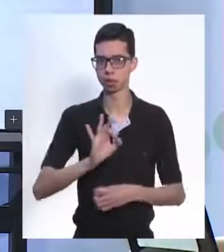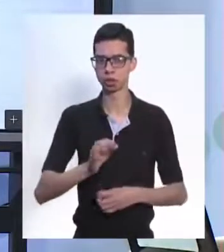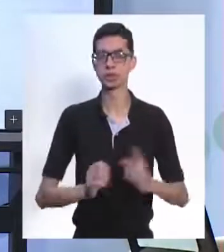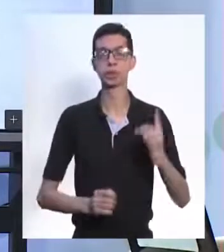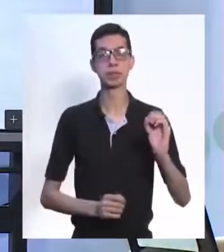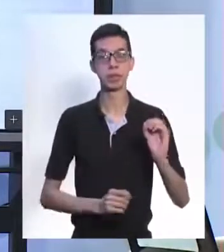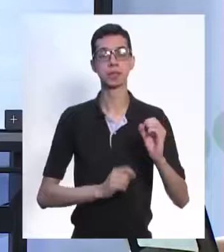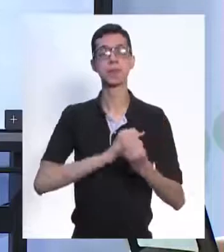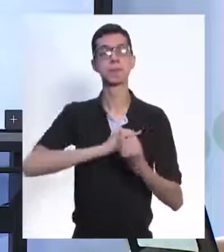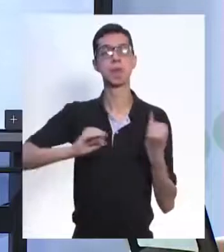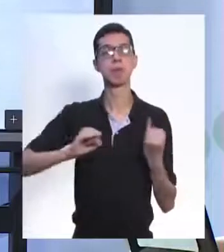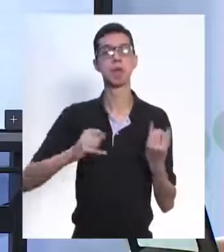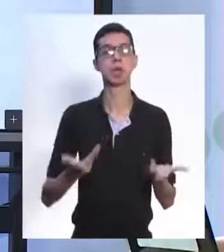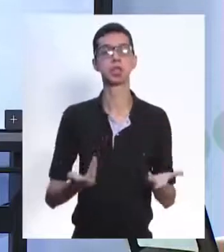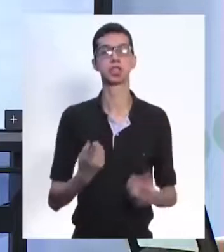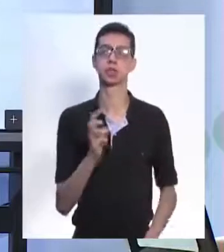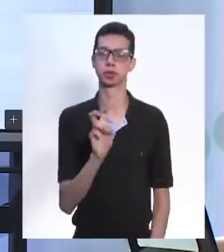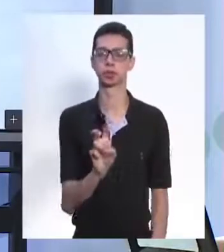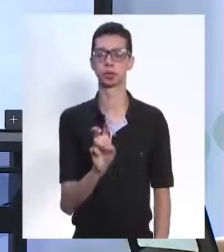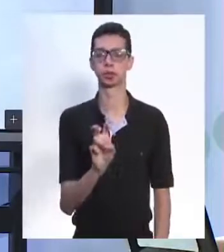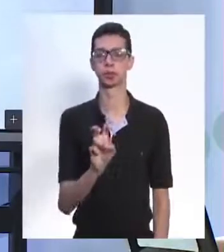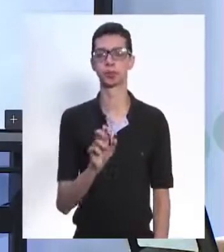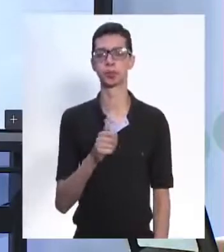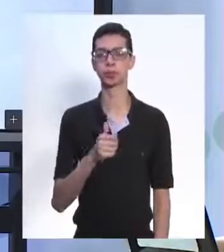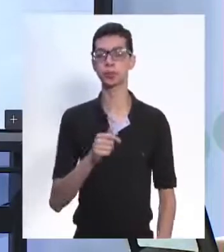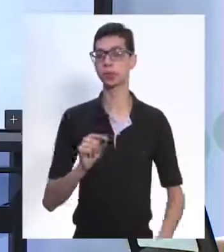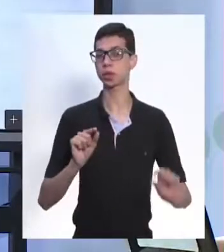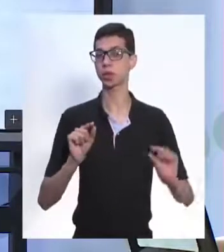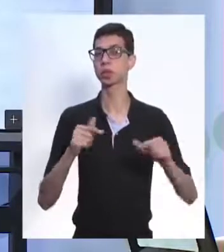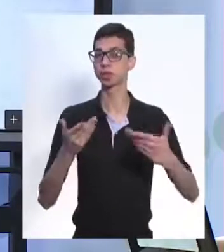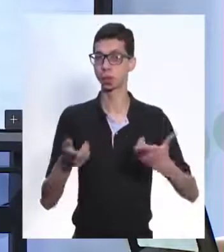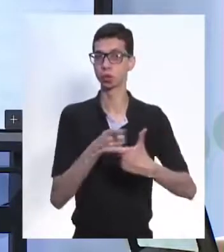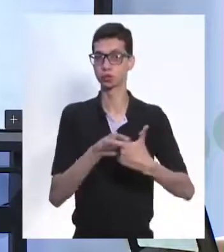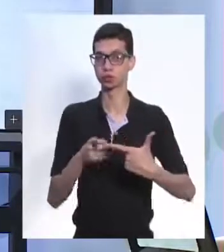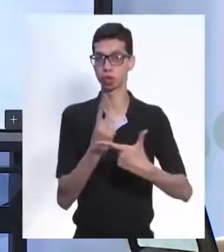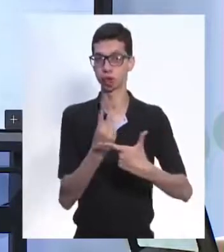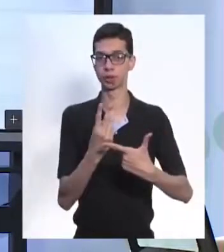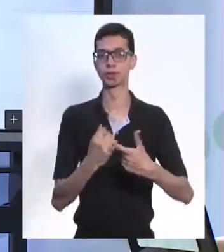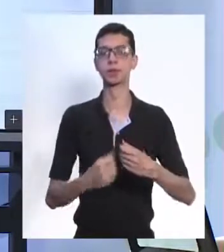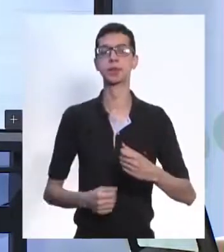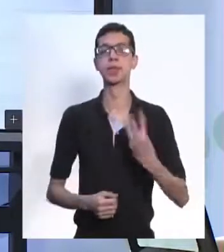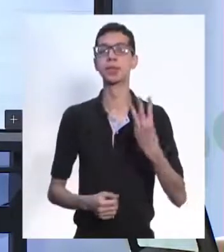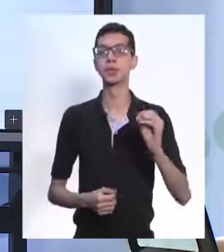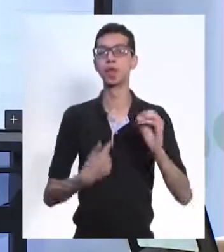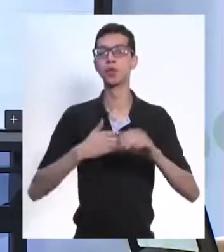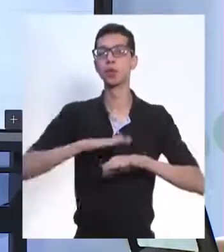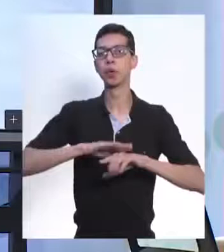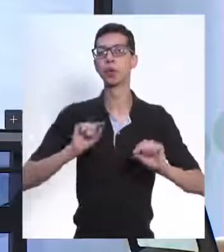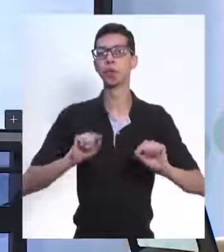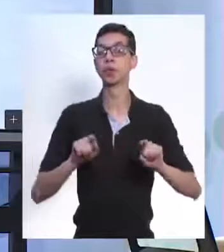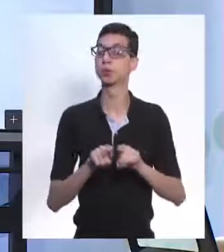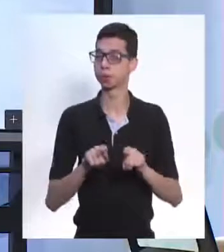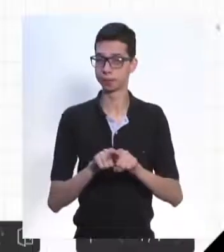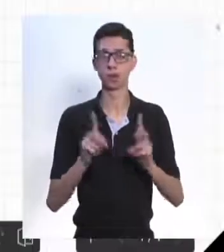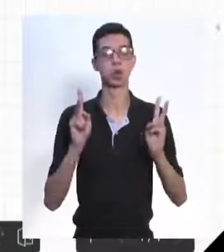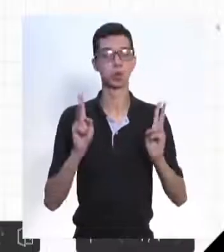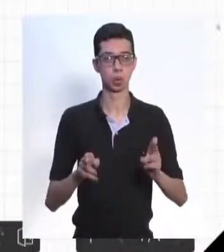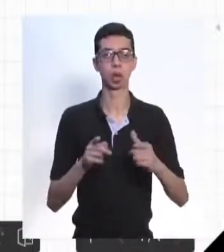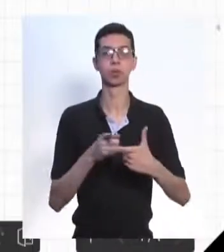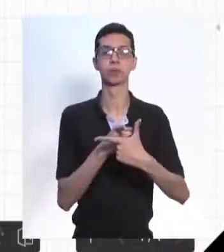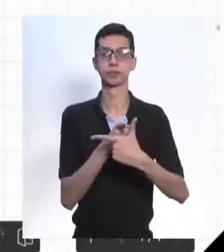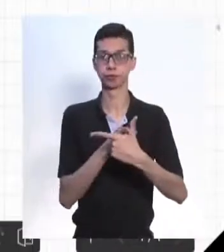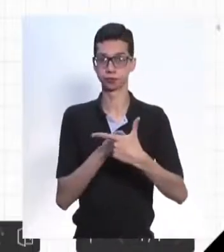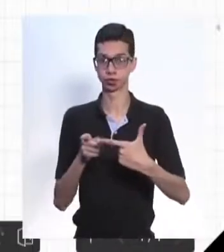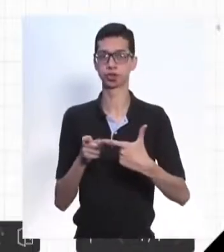por 2. O que eu tenho que fazer com 30? Também. Mesma coisa, eu divido por 2, uma proporcionalidade direta. Então, eu encontro aqui o